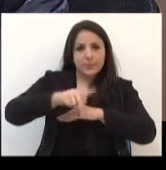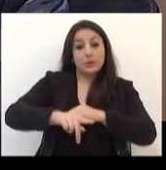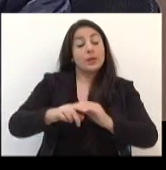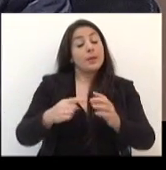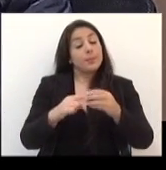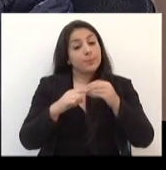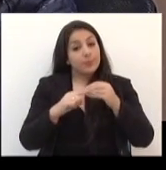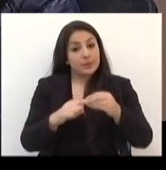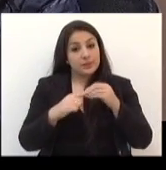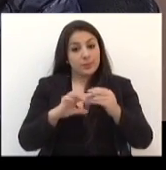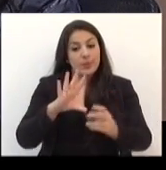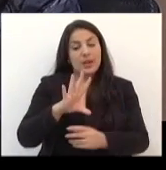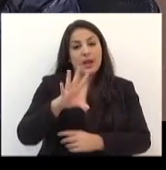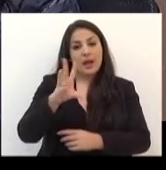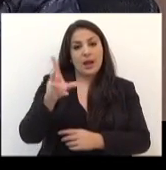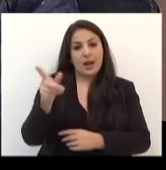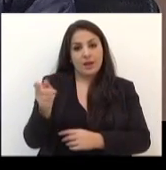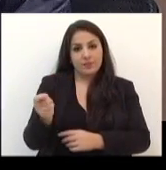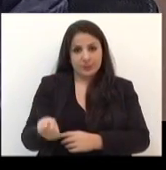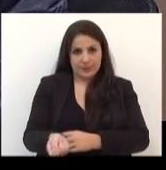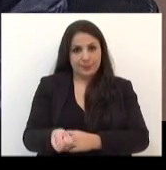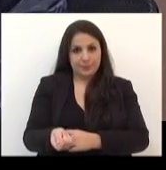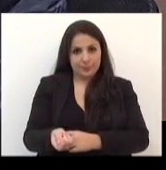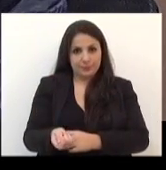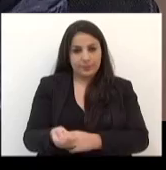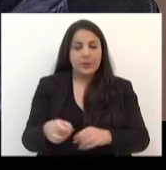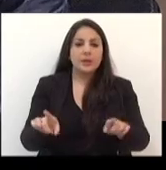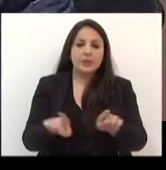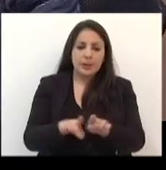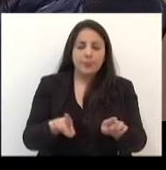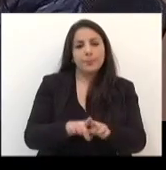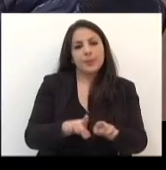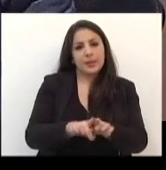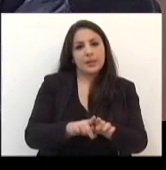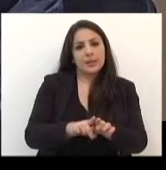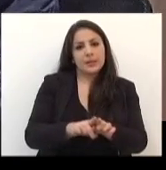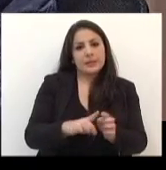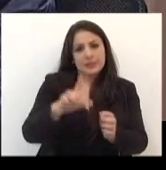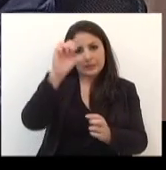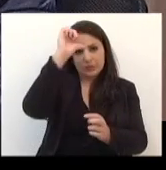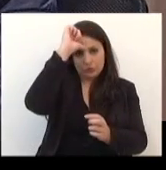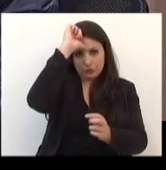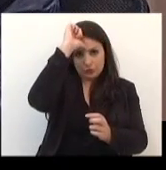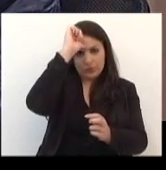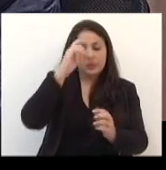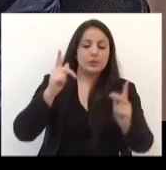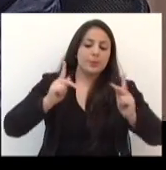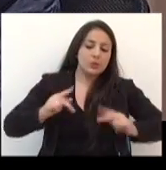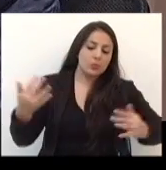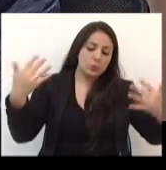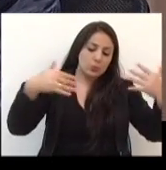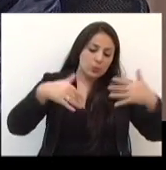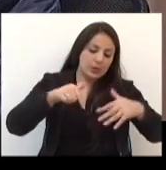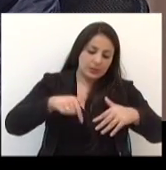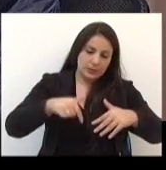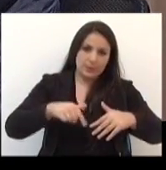da África, né, imigrantes africanos e imigrantes indianos, de Bangladesh. Então,